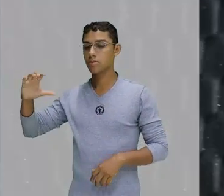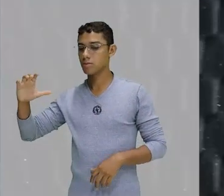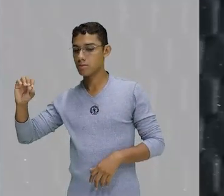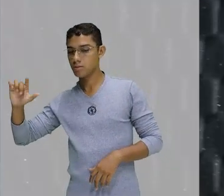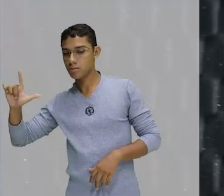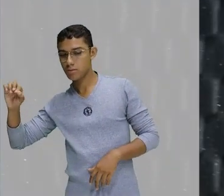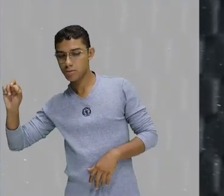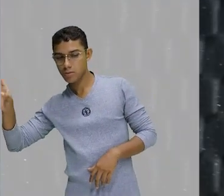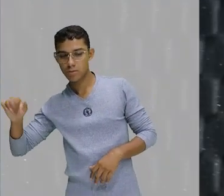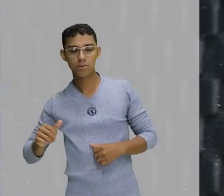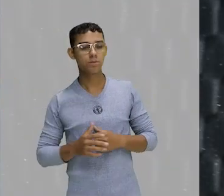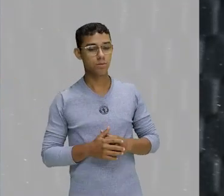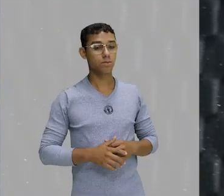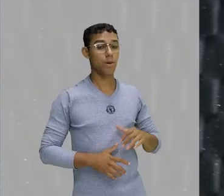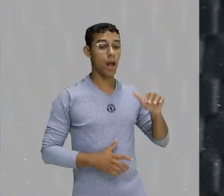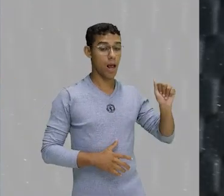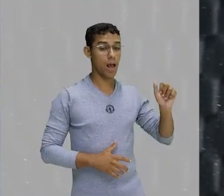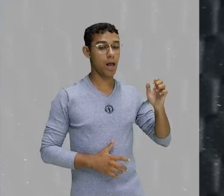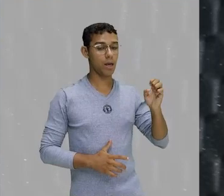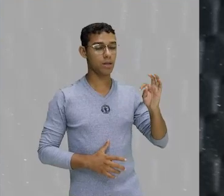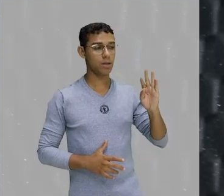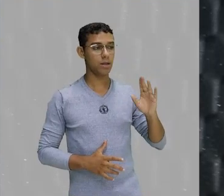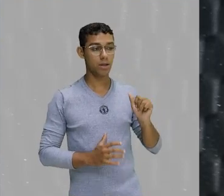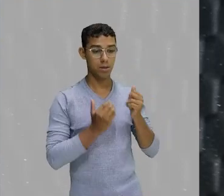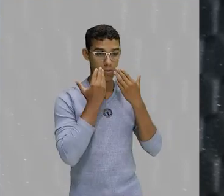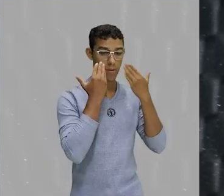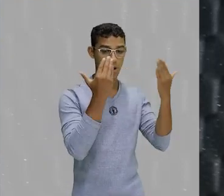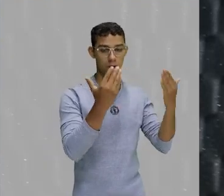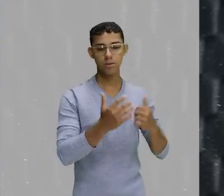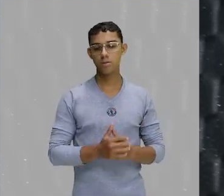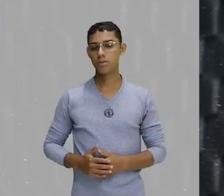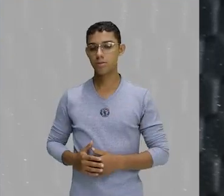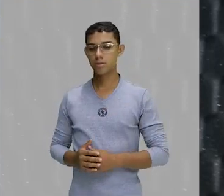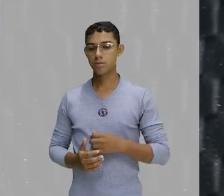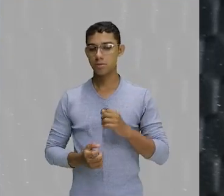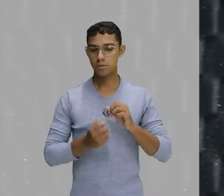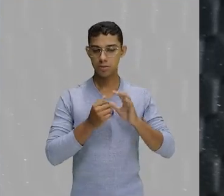estreno. A origem, el origen.